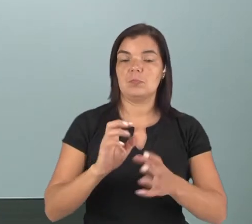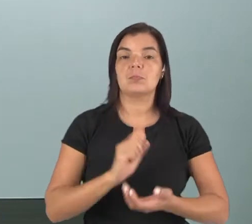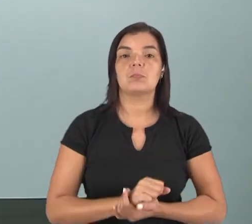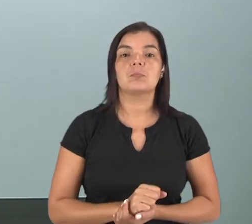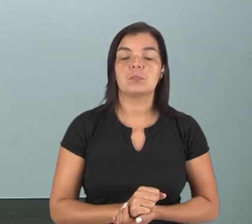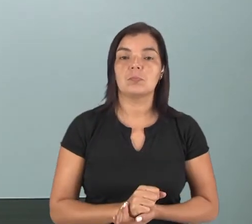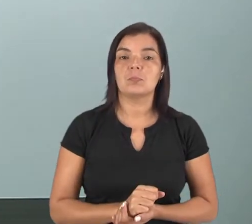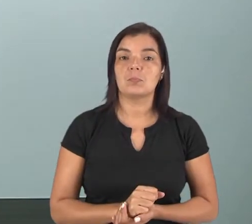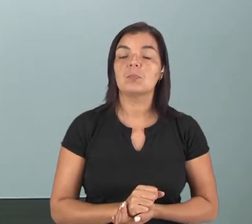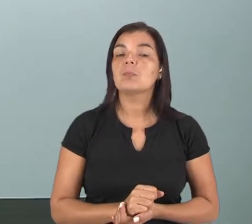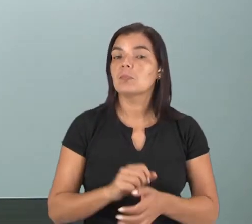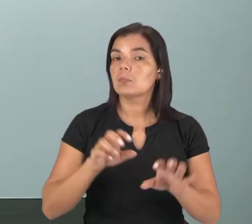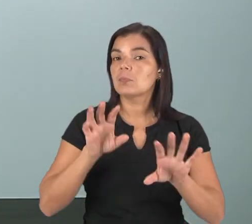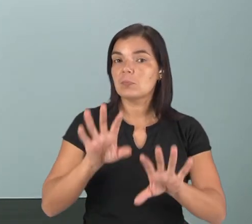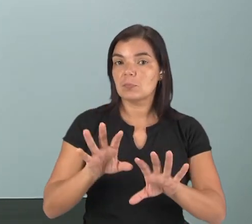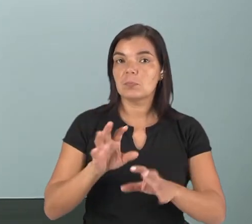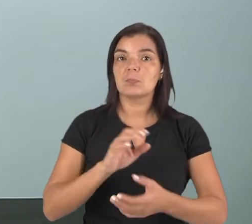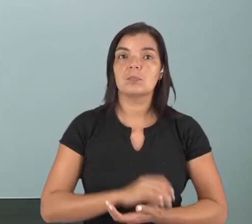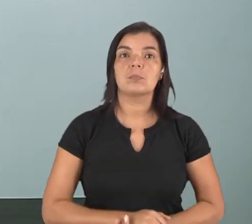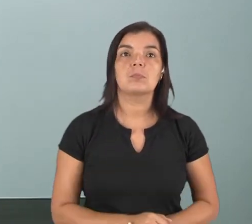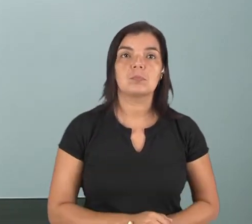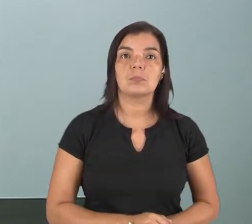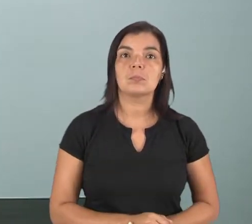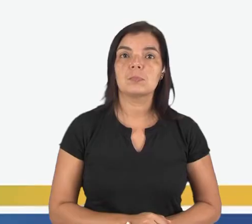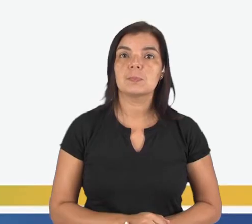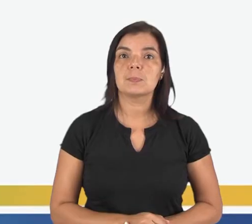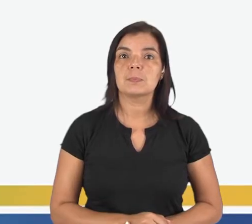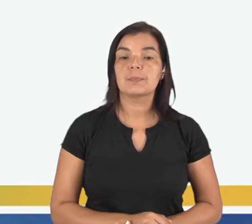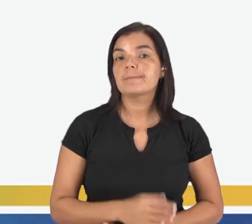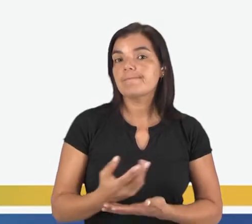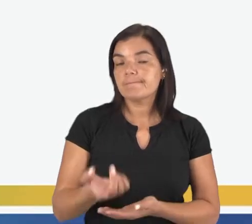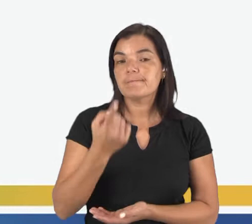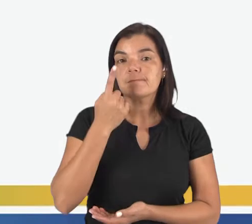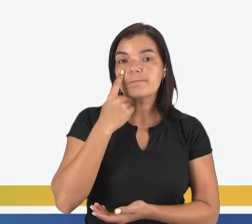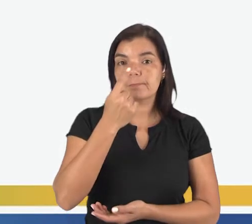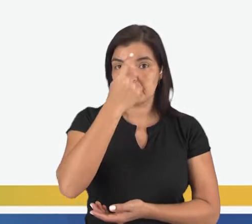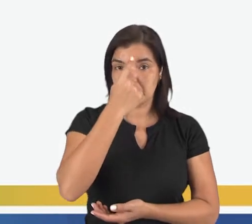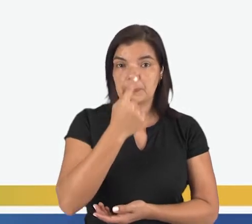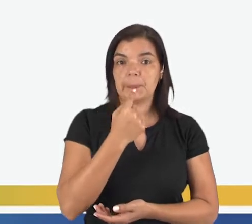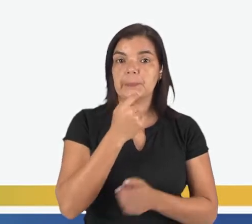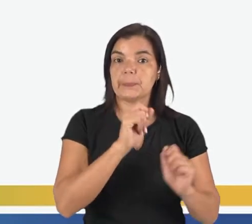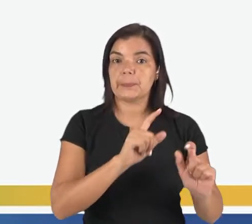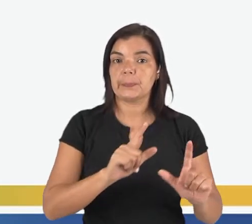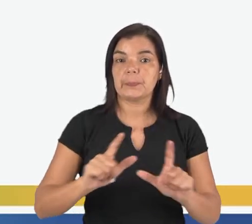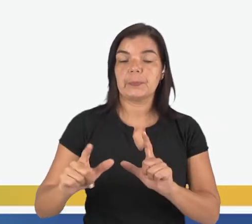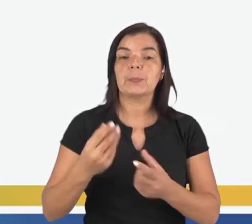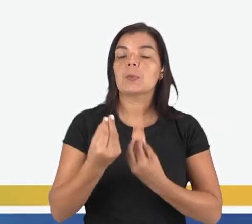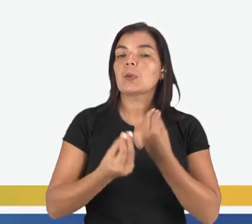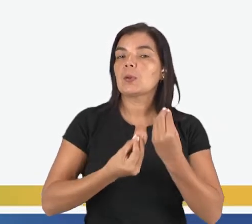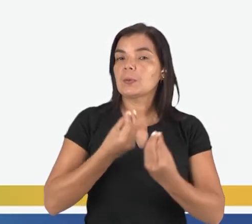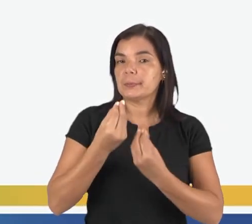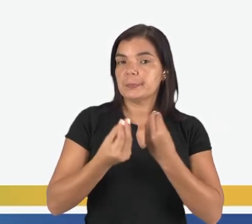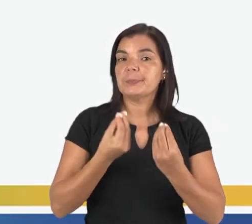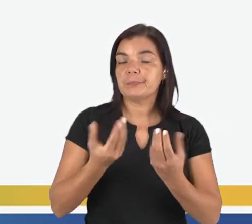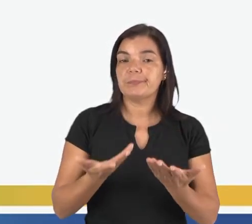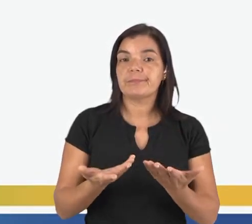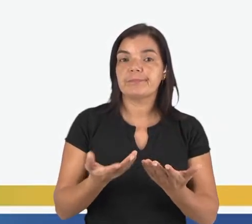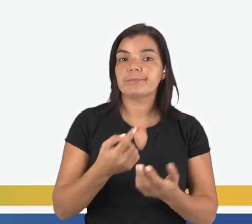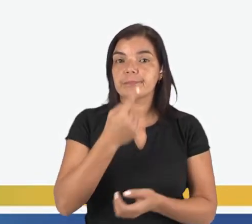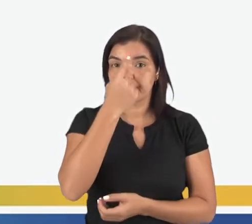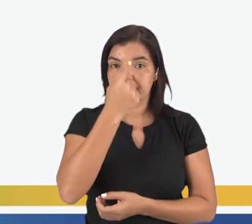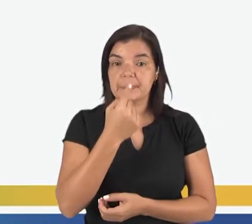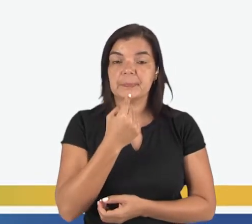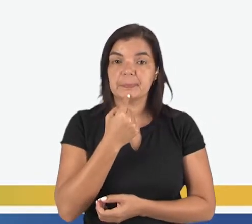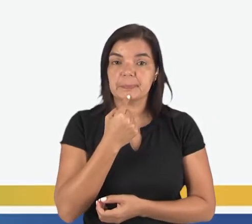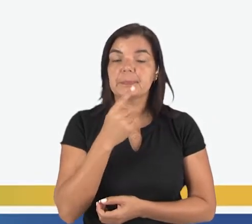né? Tratavam eles dessa forma. E aí nós temos o exemplo de como que eles eram tratados nessa imagem,